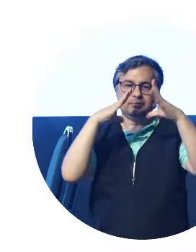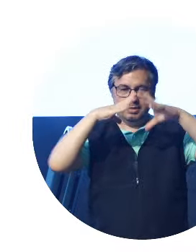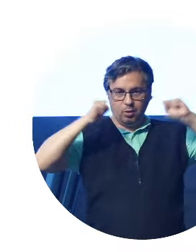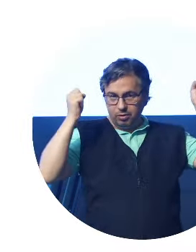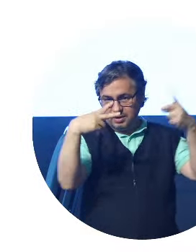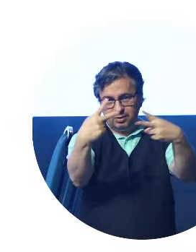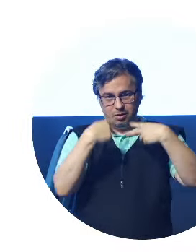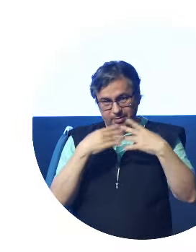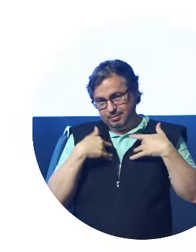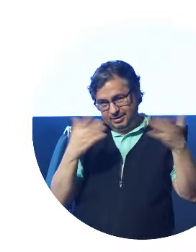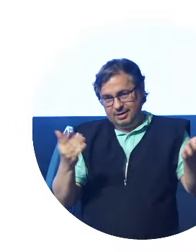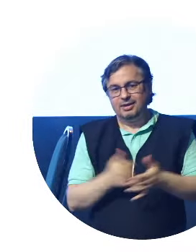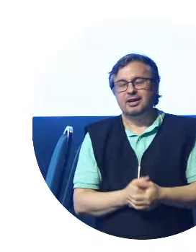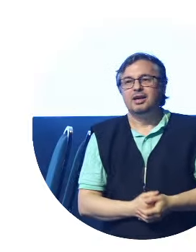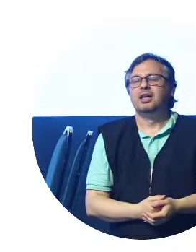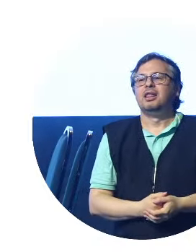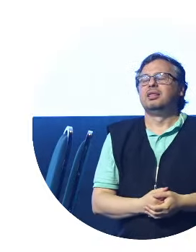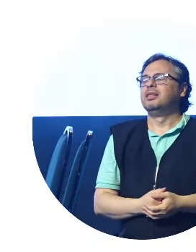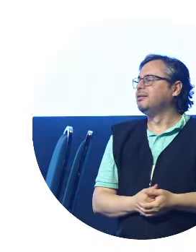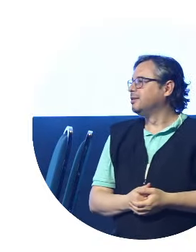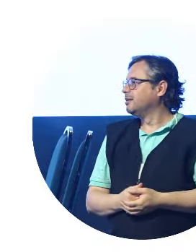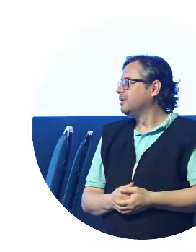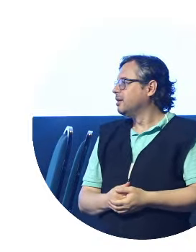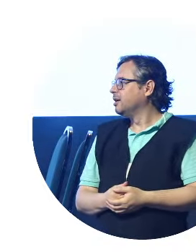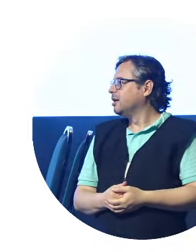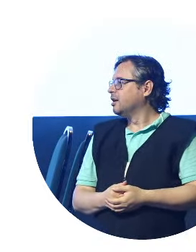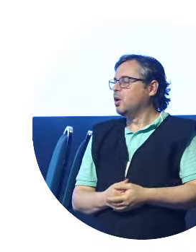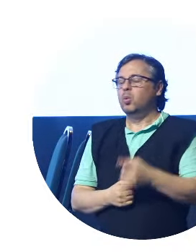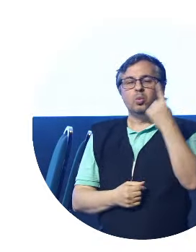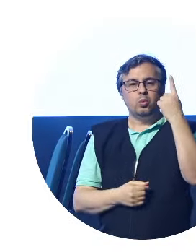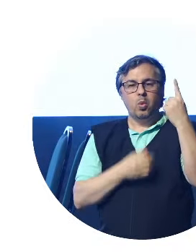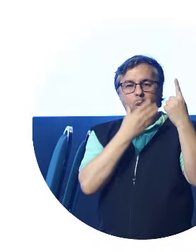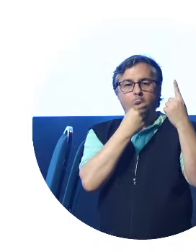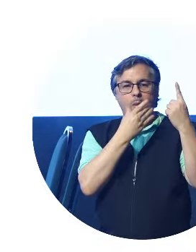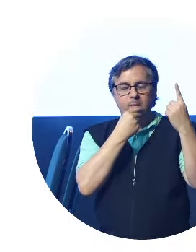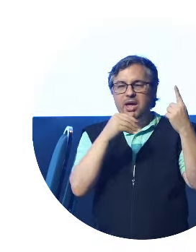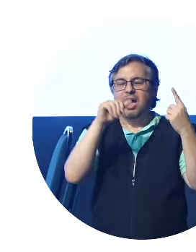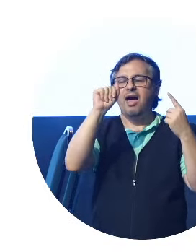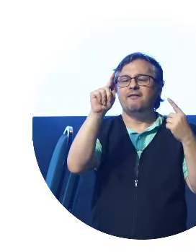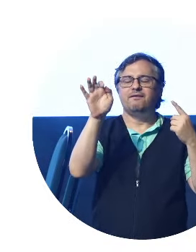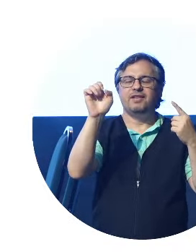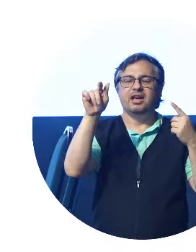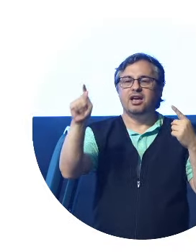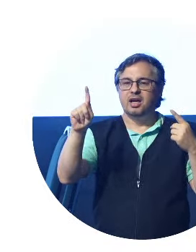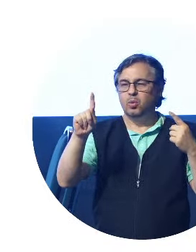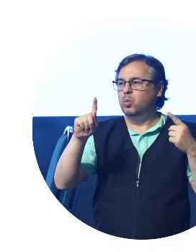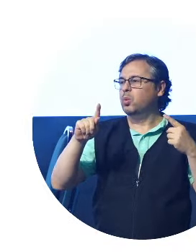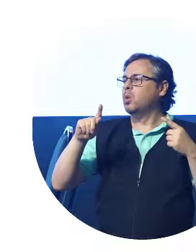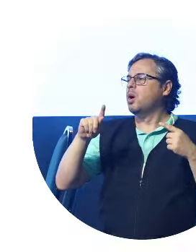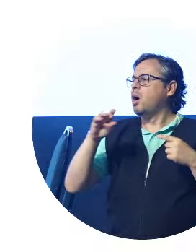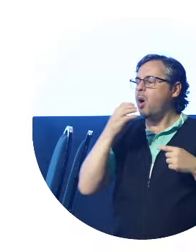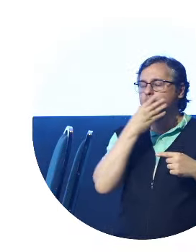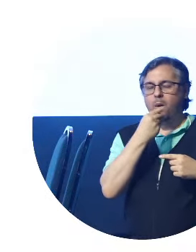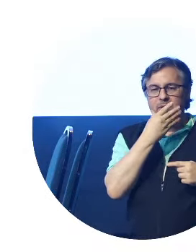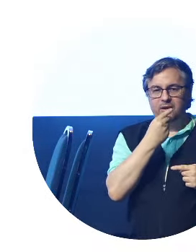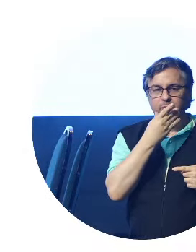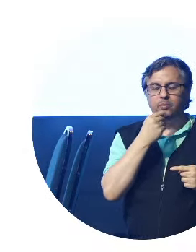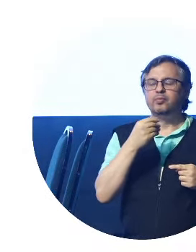pessoa aqui, pastor, um afegão. Como? O Puriá está aqui. Vamos receber com muito carinho